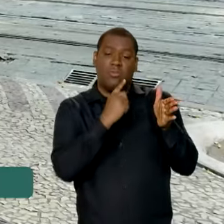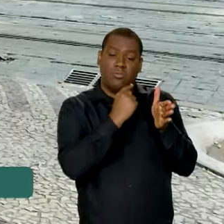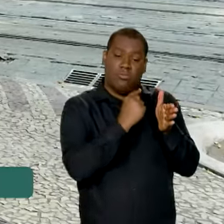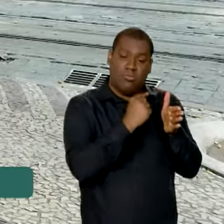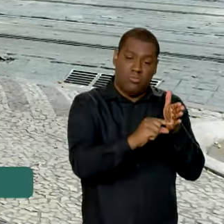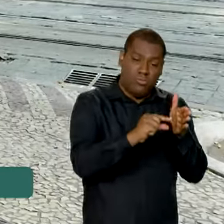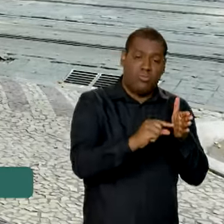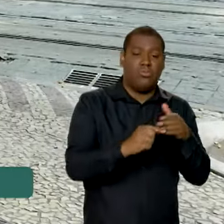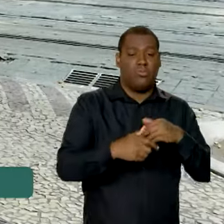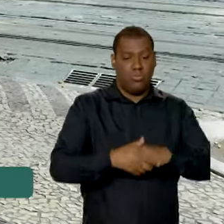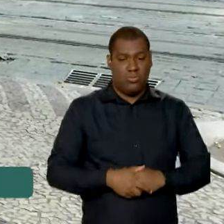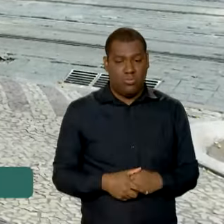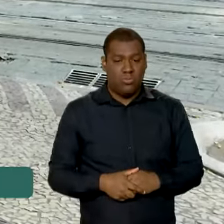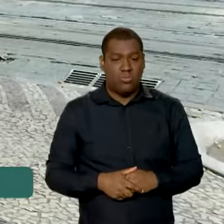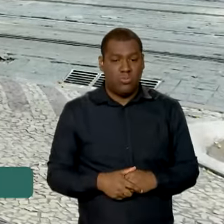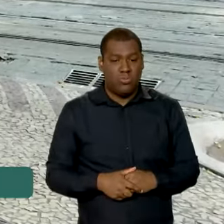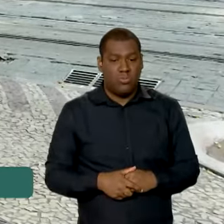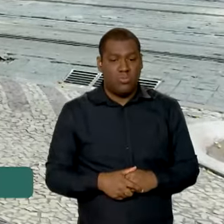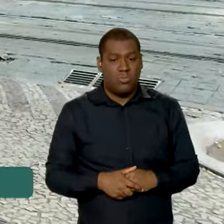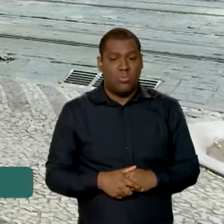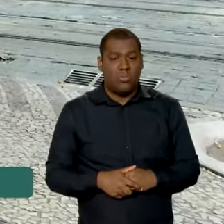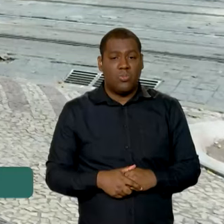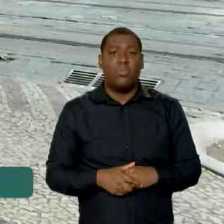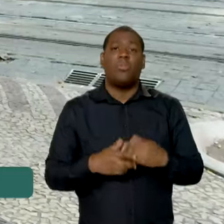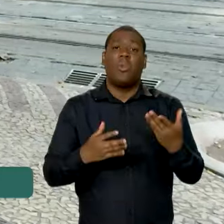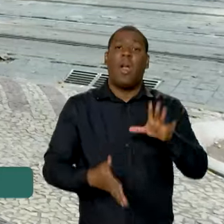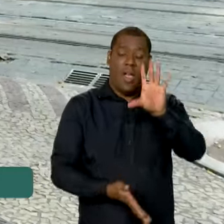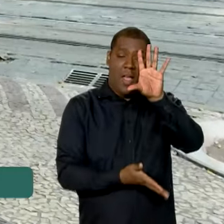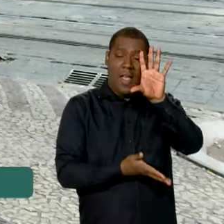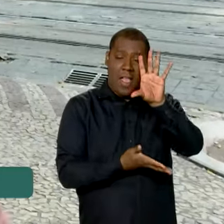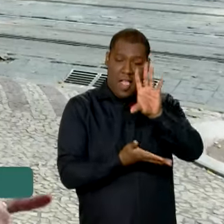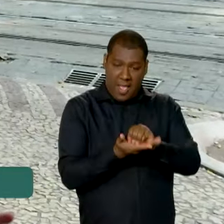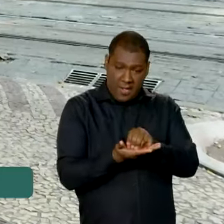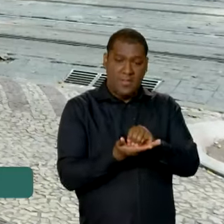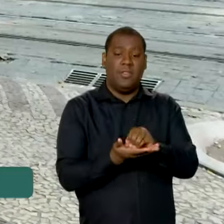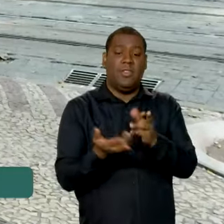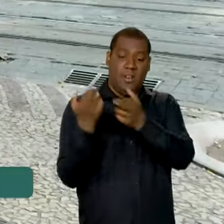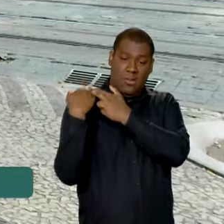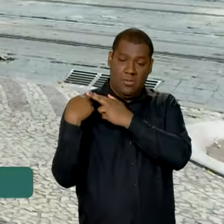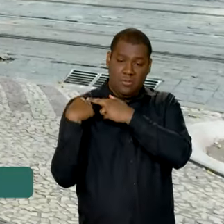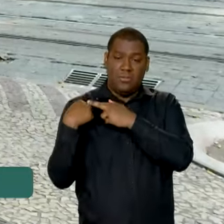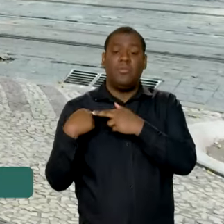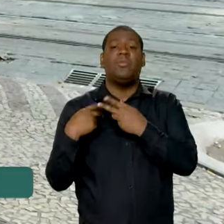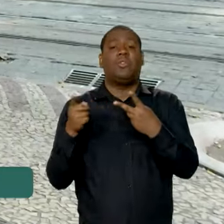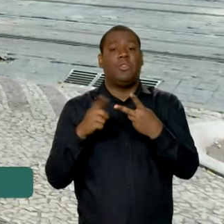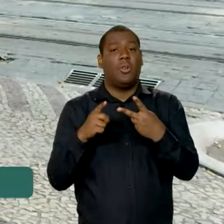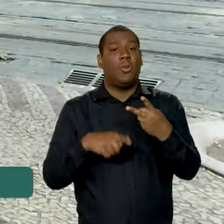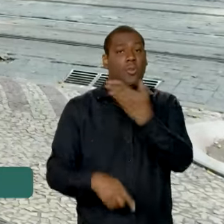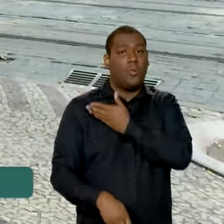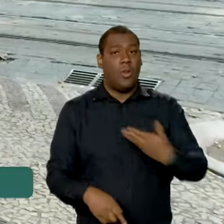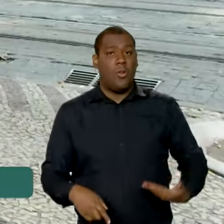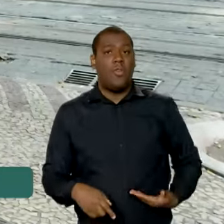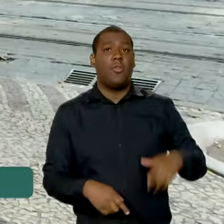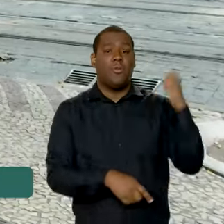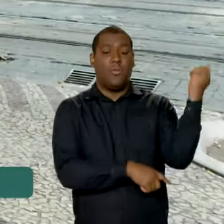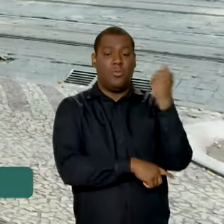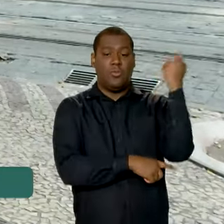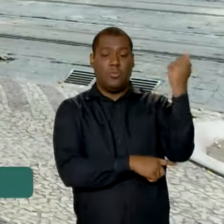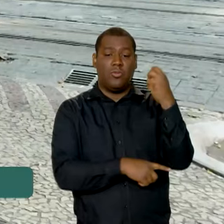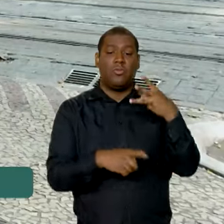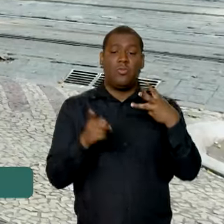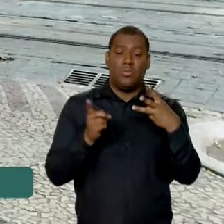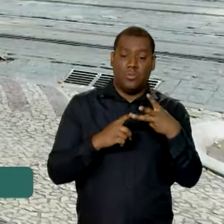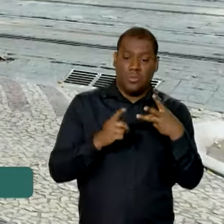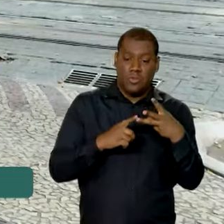no Brasil, o procedimento vai ser feito pela Receita Federal, pelo governo do Rio Grande do Sul e pelos